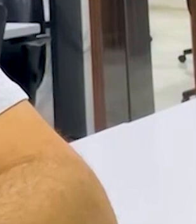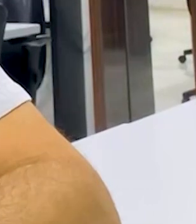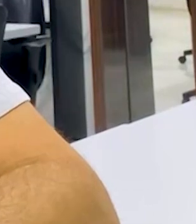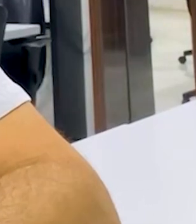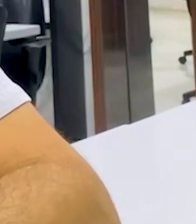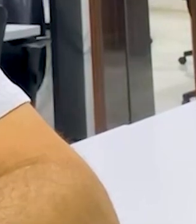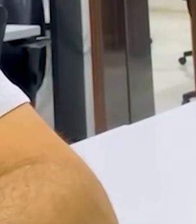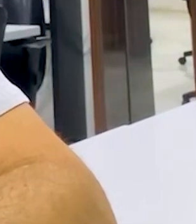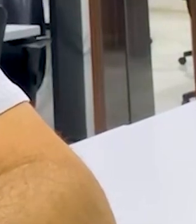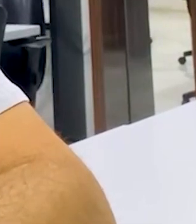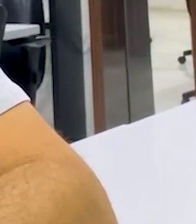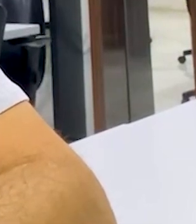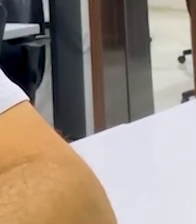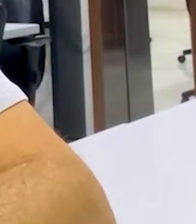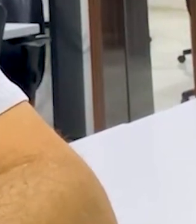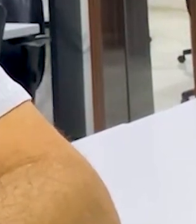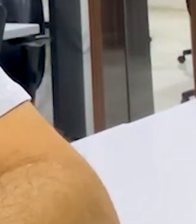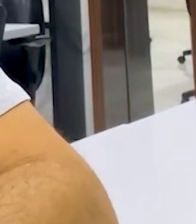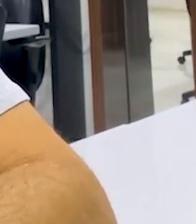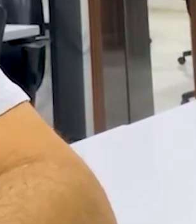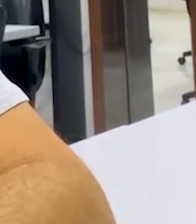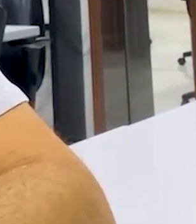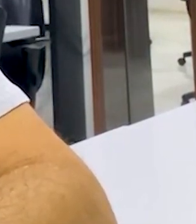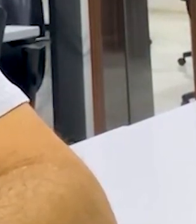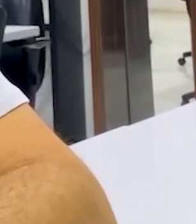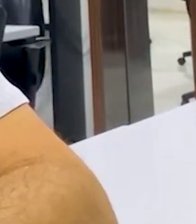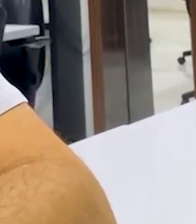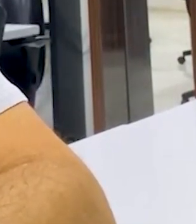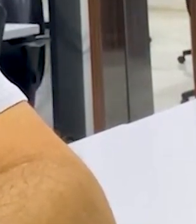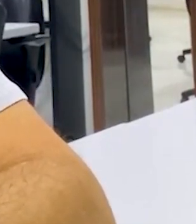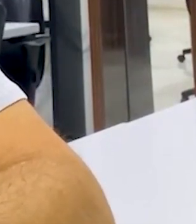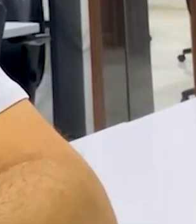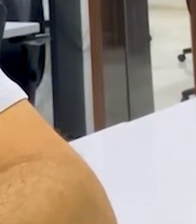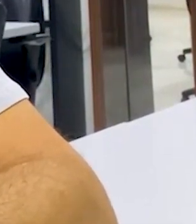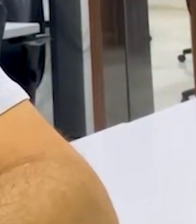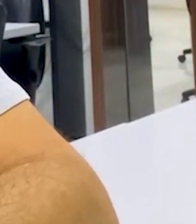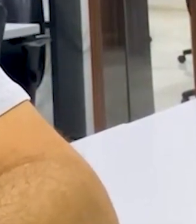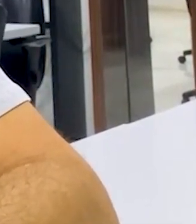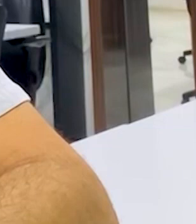lista classificatória do cadastro que se inicia no dia 21/8,